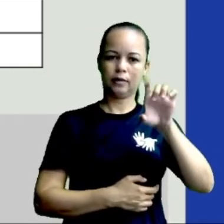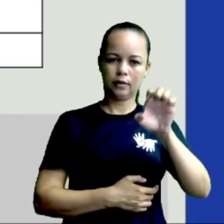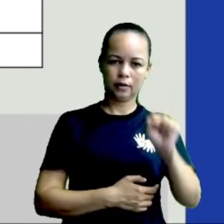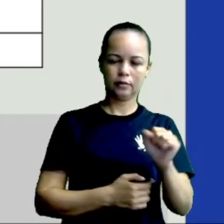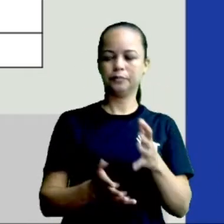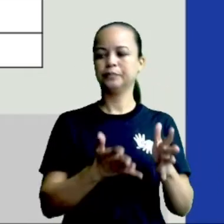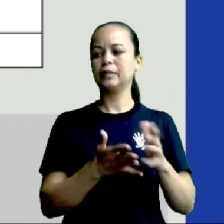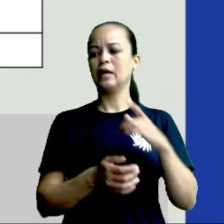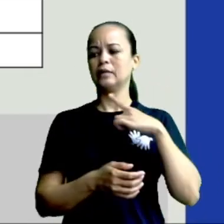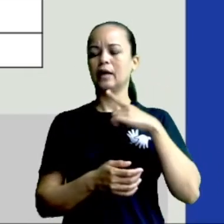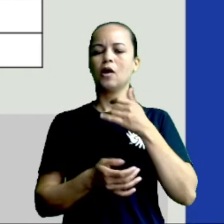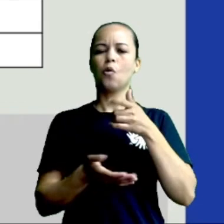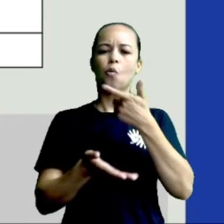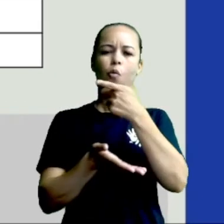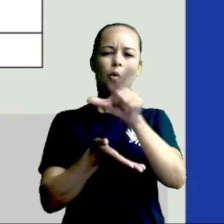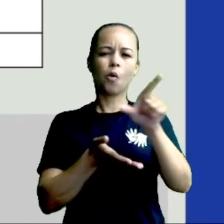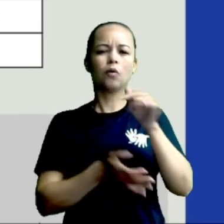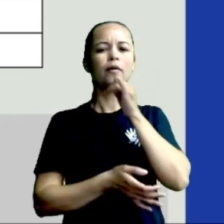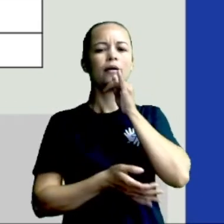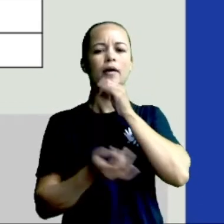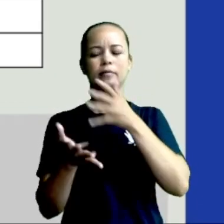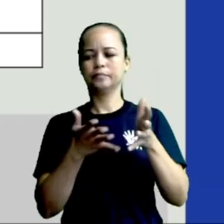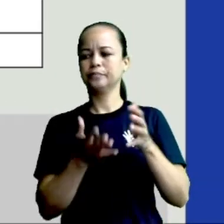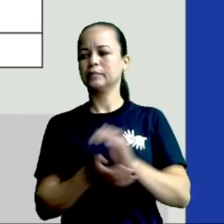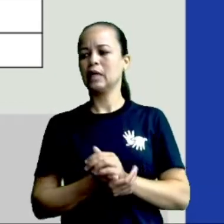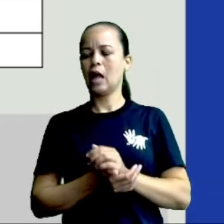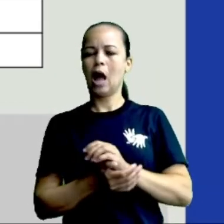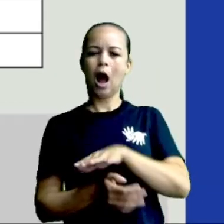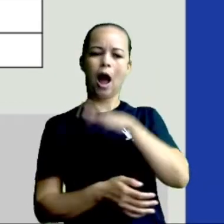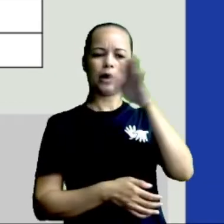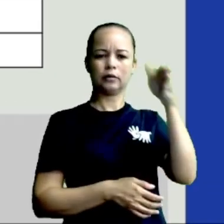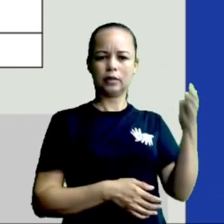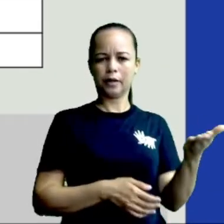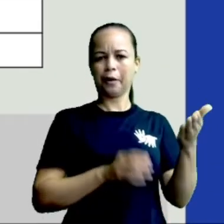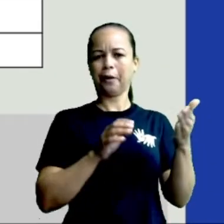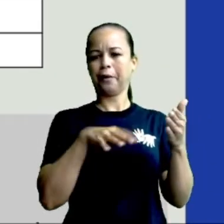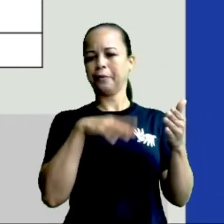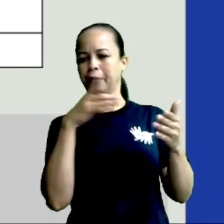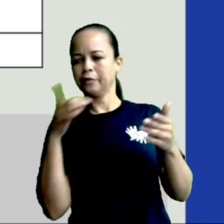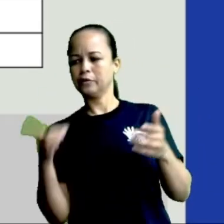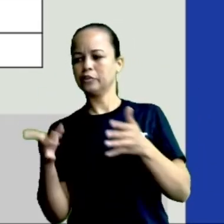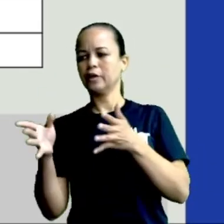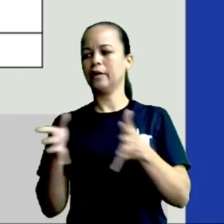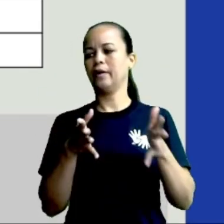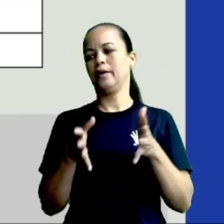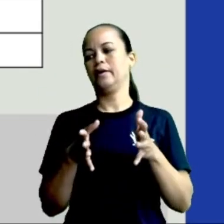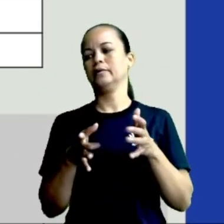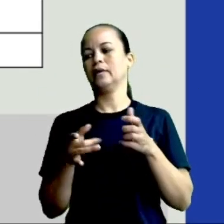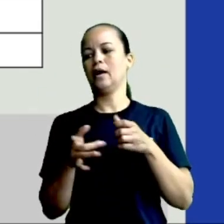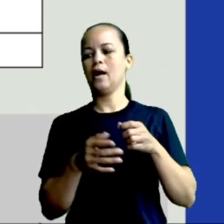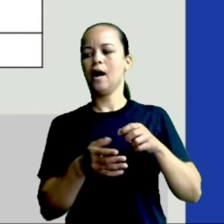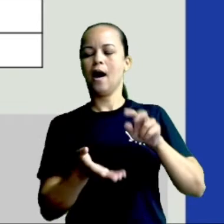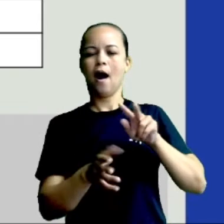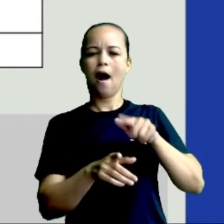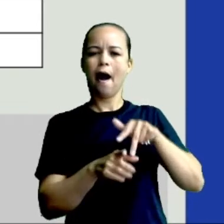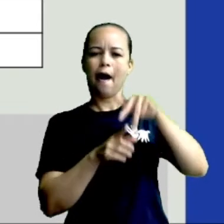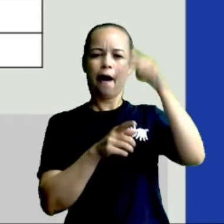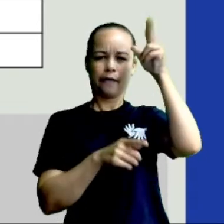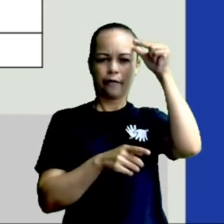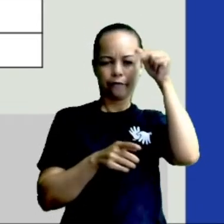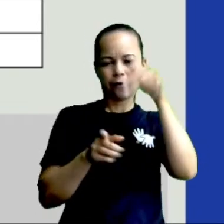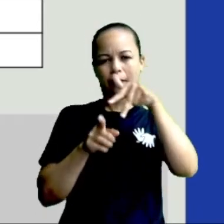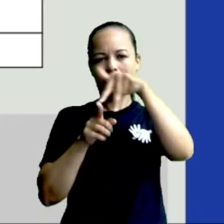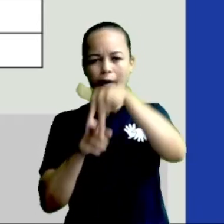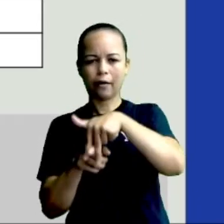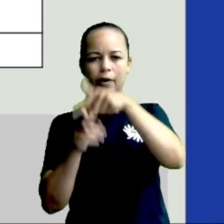esquerda, à toa, à vontade, a cavalo, a pé, em geral, passo a